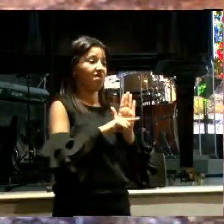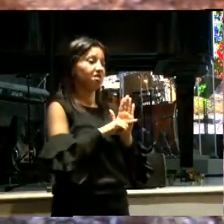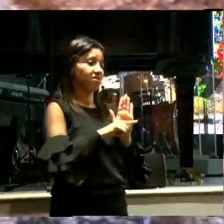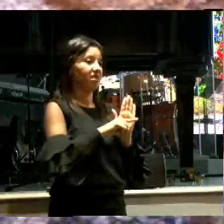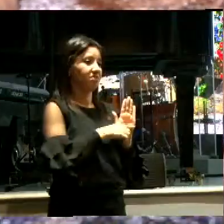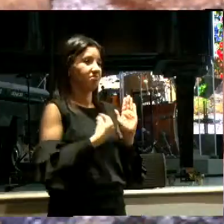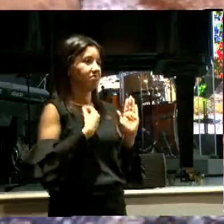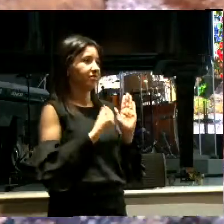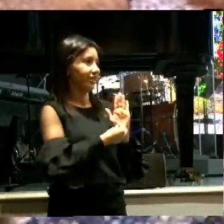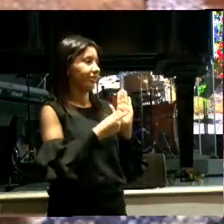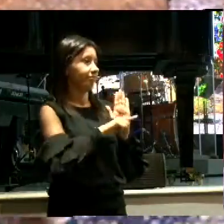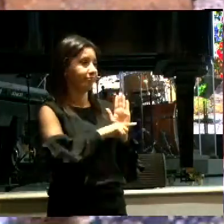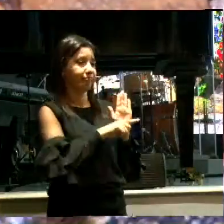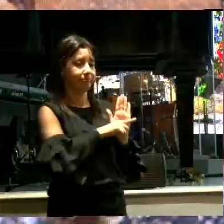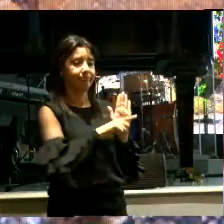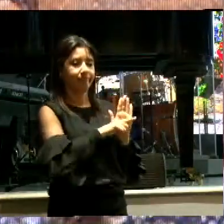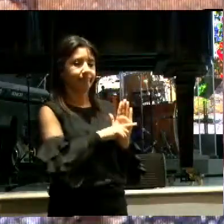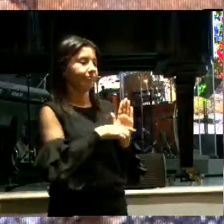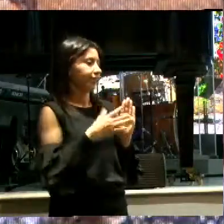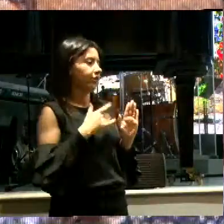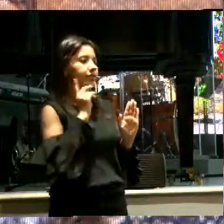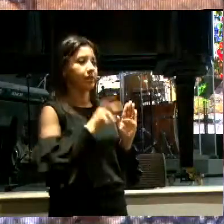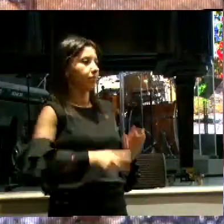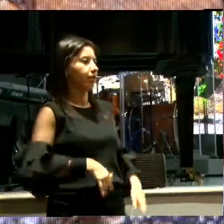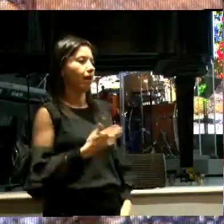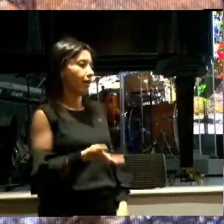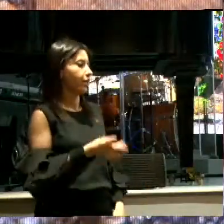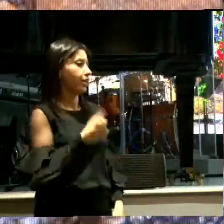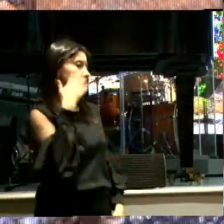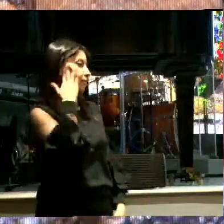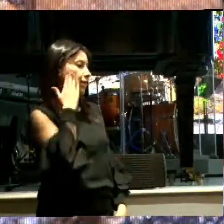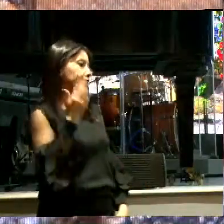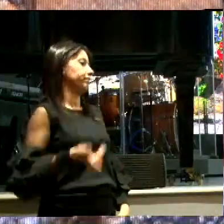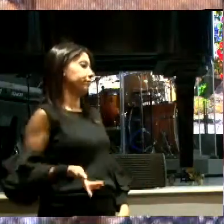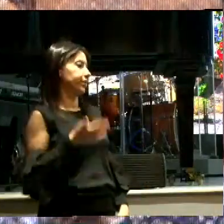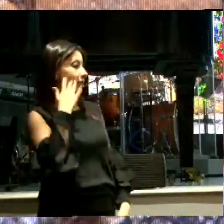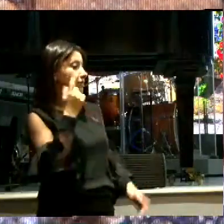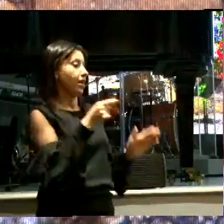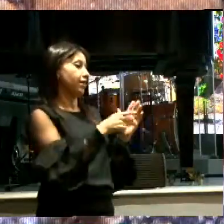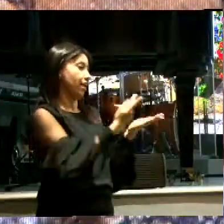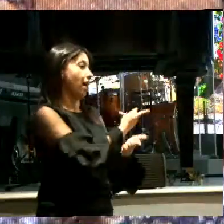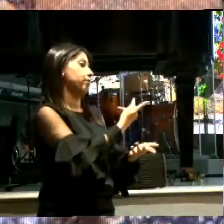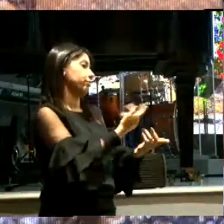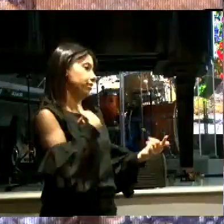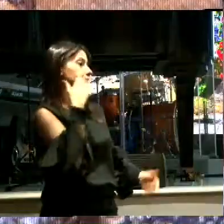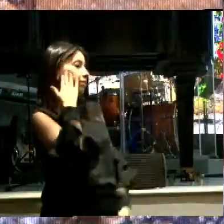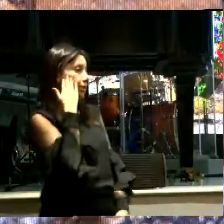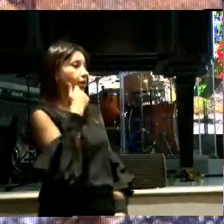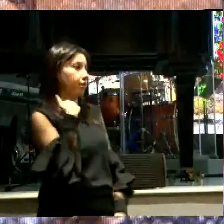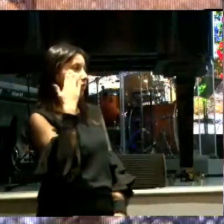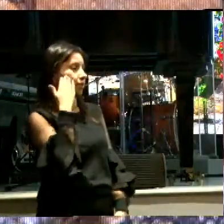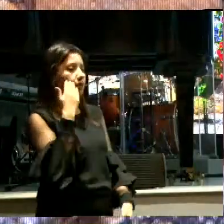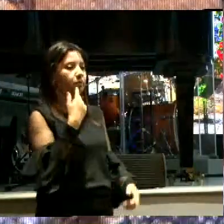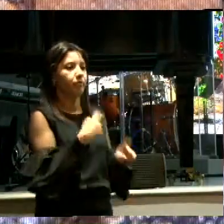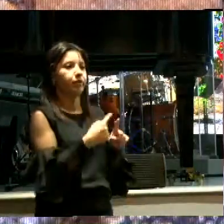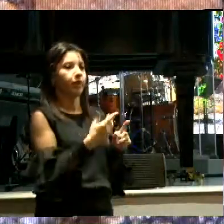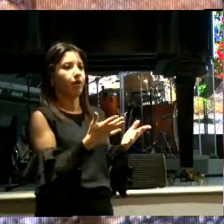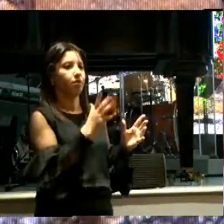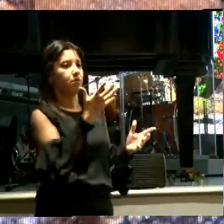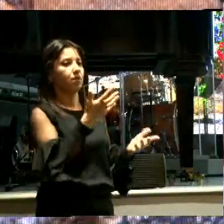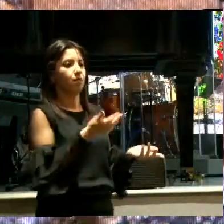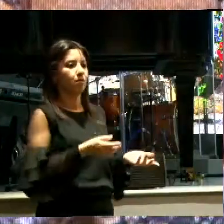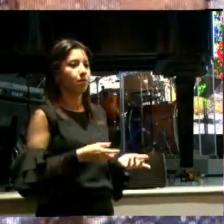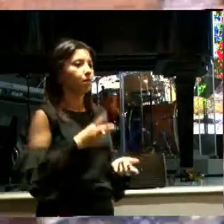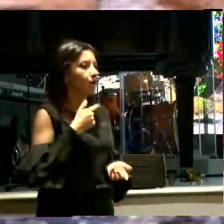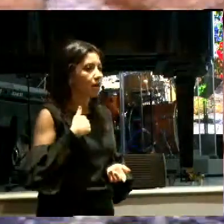errado, vai dar errado. Quando dava errado, eu não falei que ia dar errado? Oh, meu Deus! Então, por que que fez?